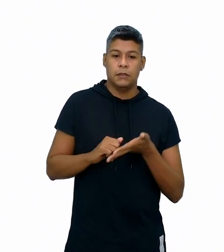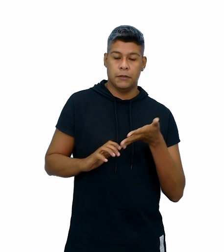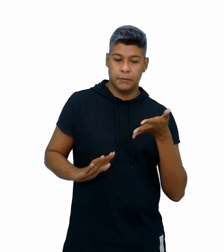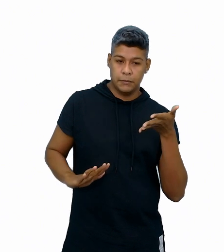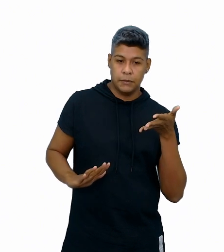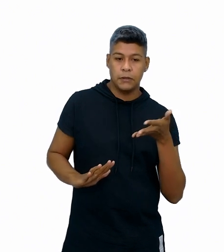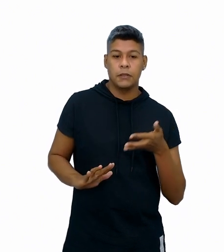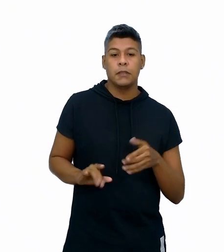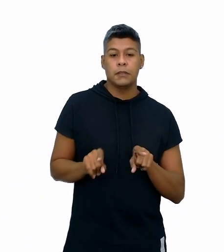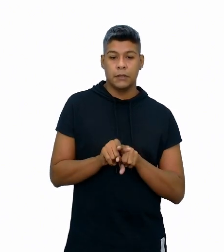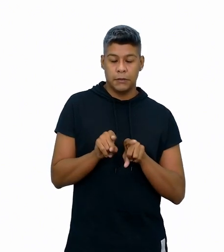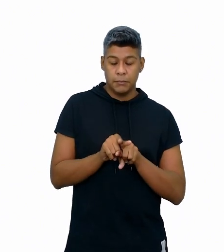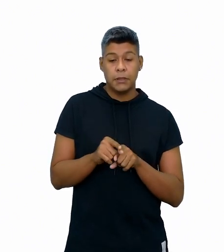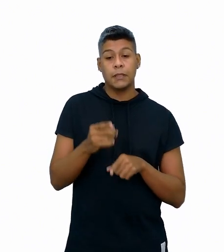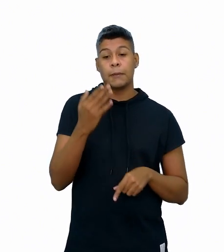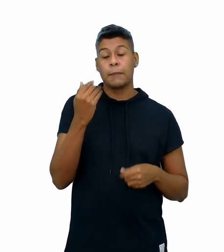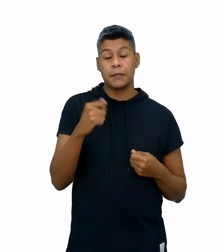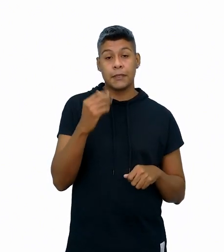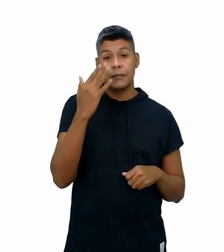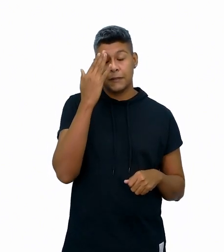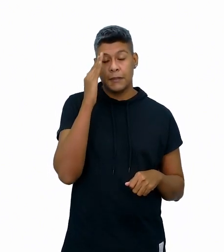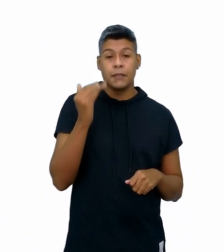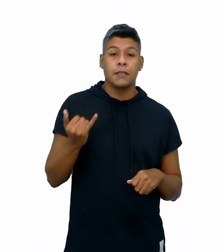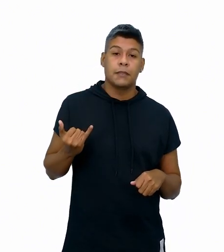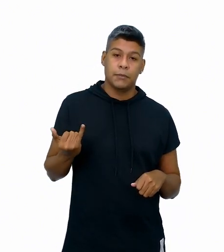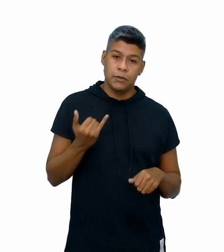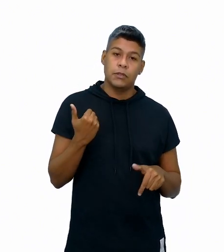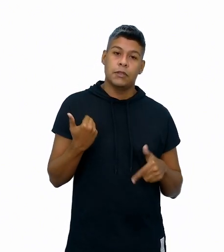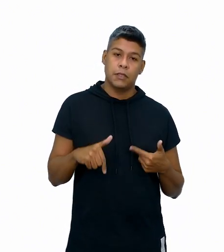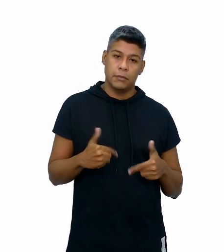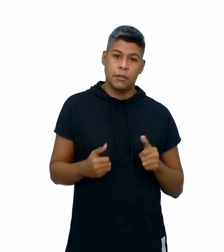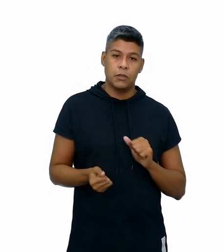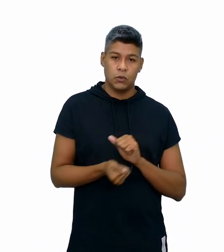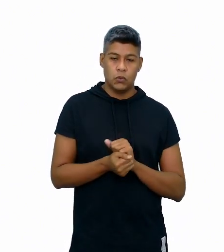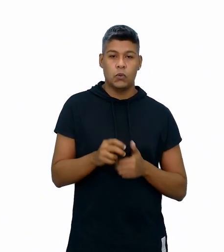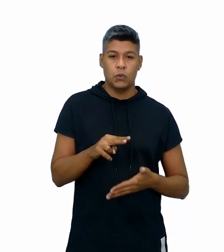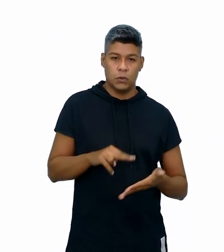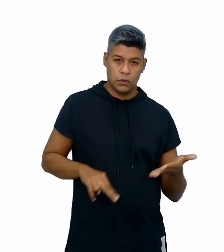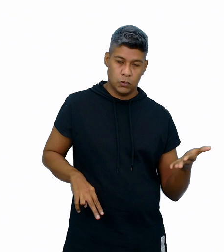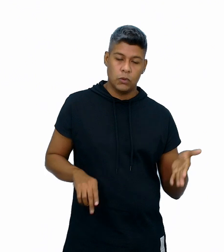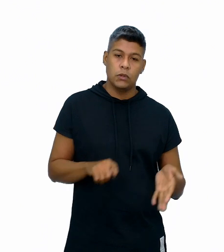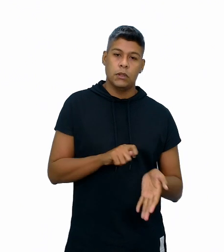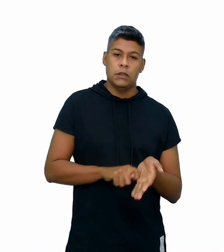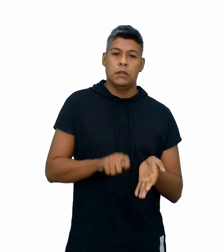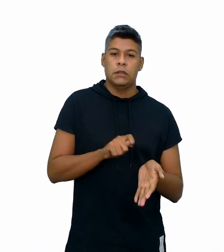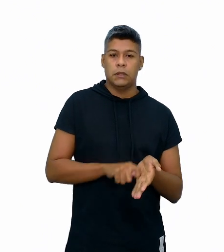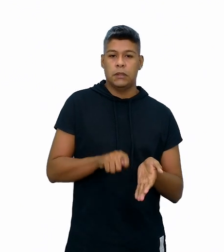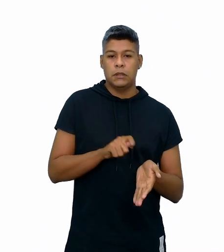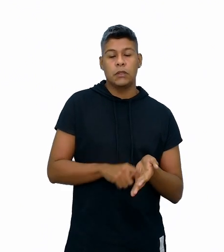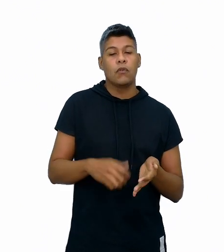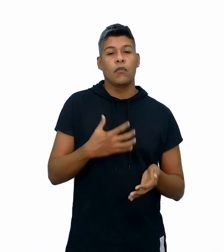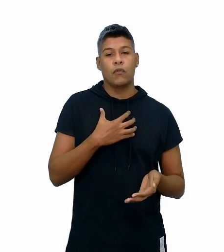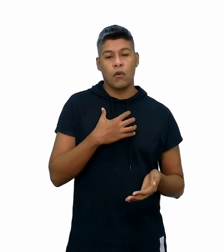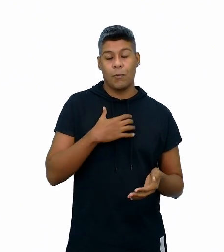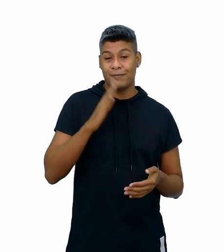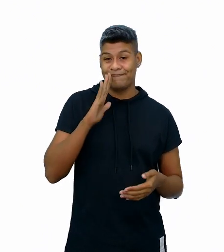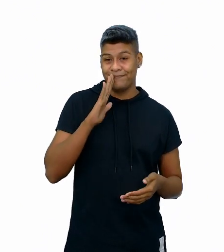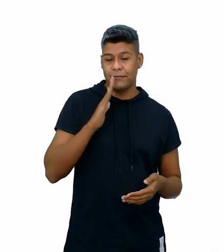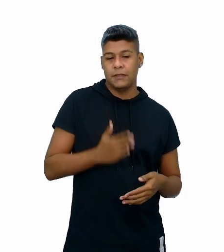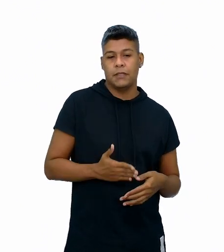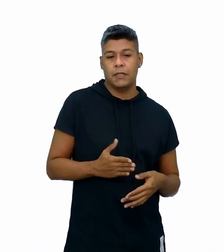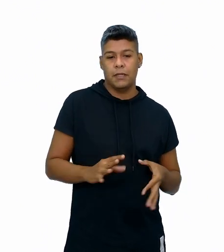atividade e buscamos compreender a importância do trabalho com a leitura e a escrita de forma